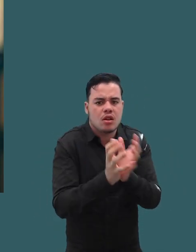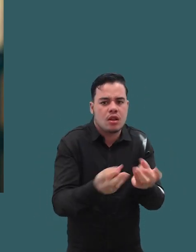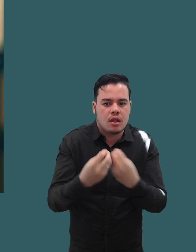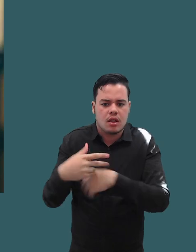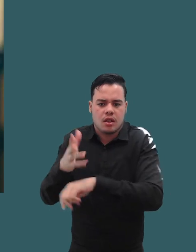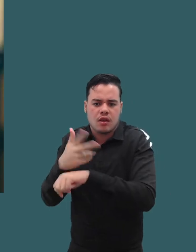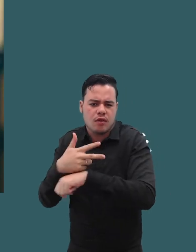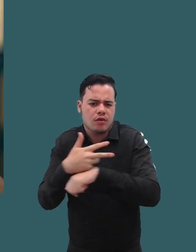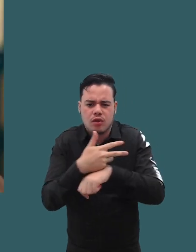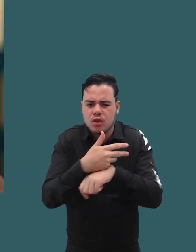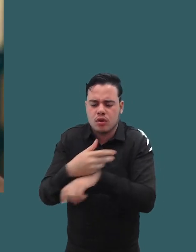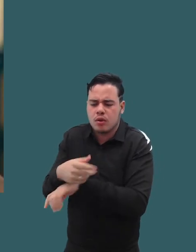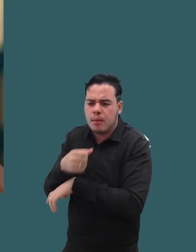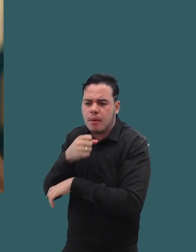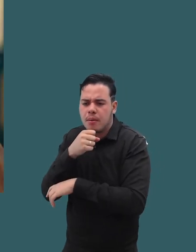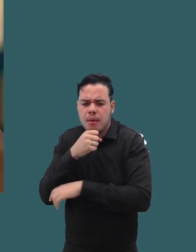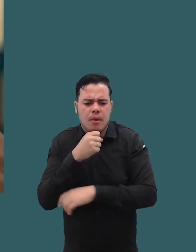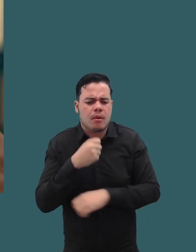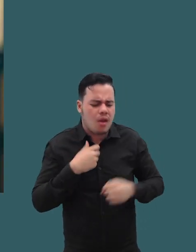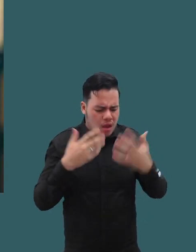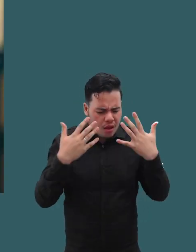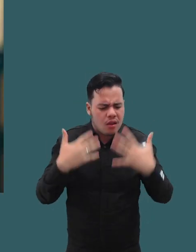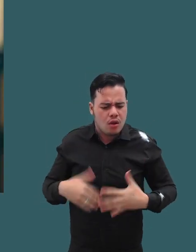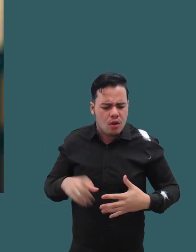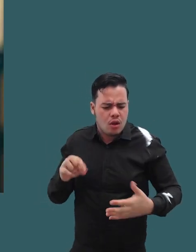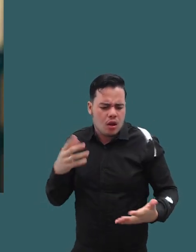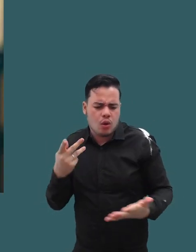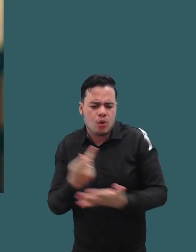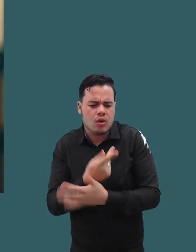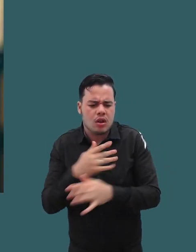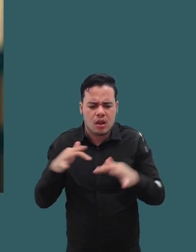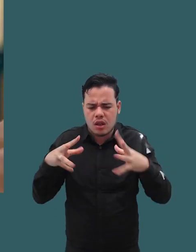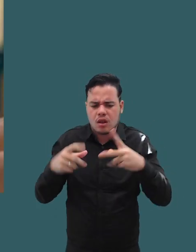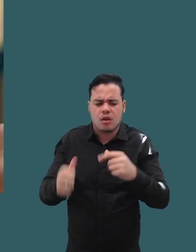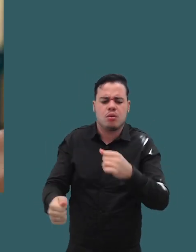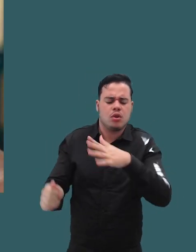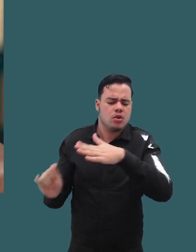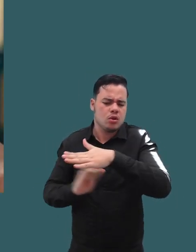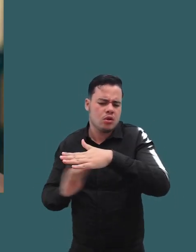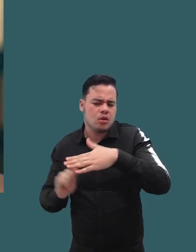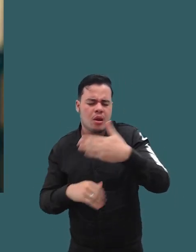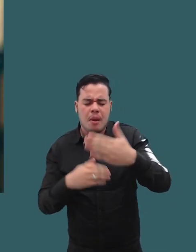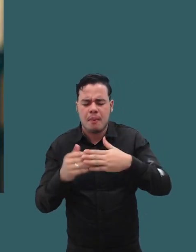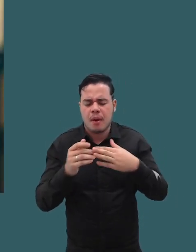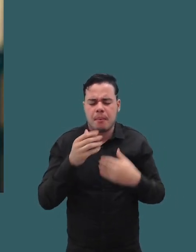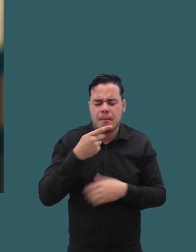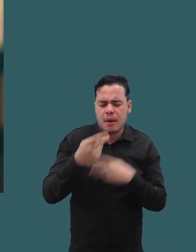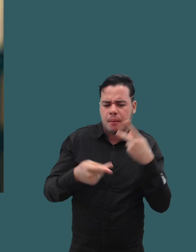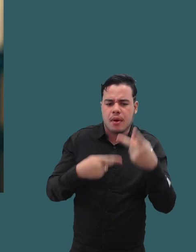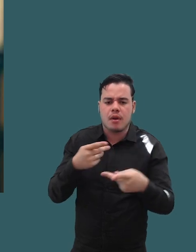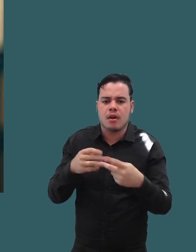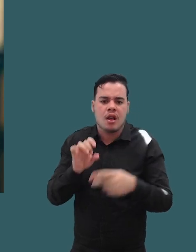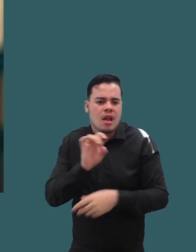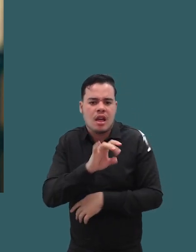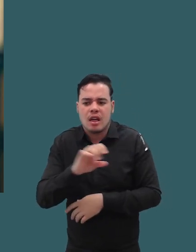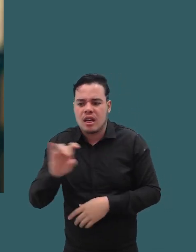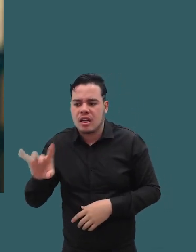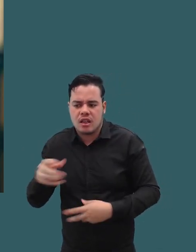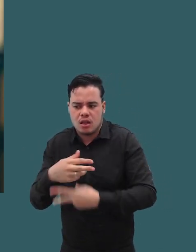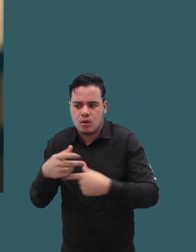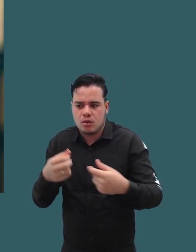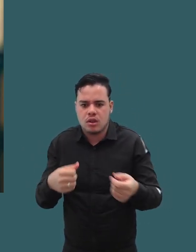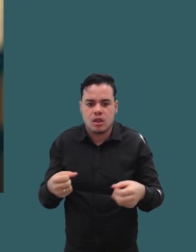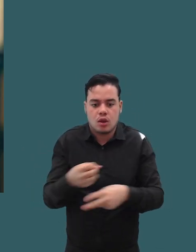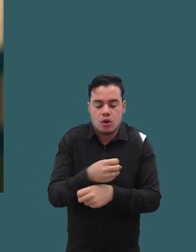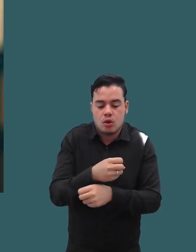depoimento dos líderes, noticiar cada trabalho novo, cada produto novo que possa ser de interesse